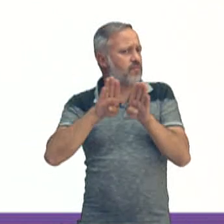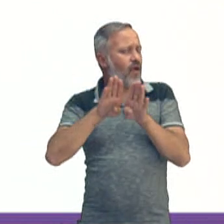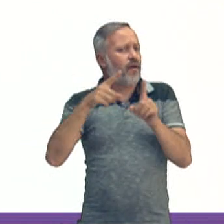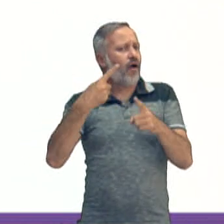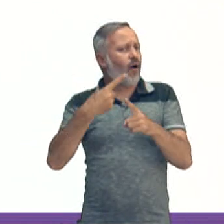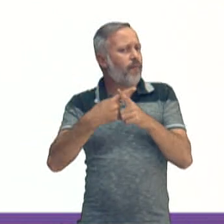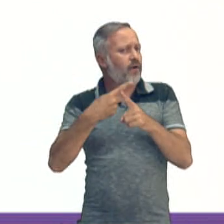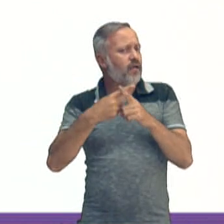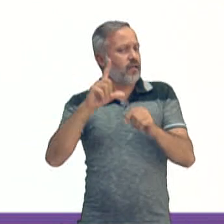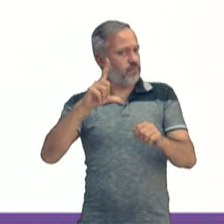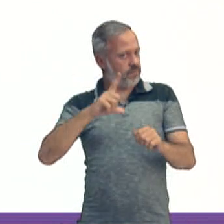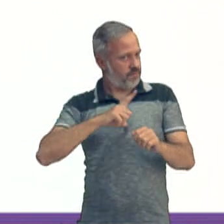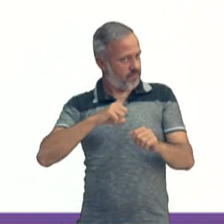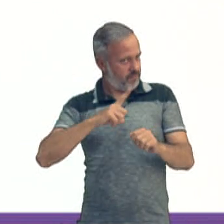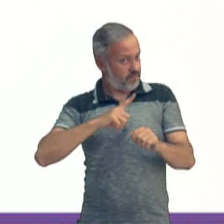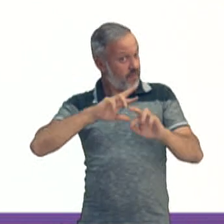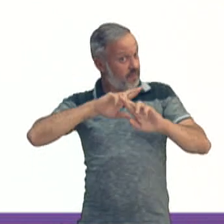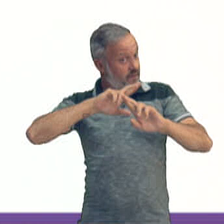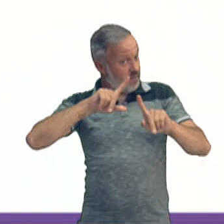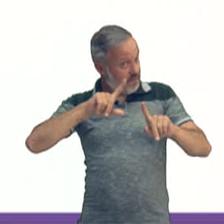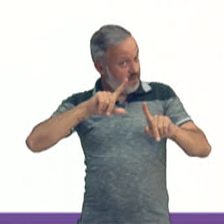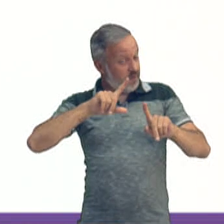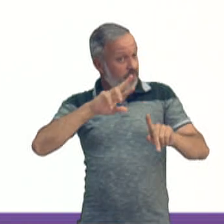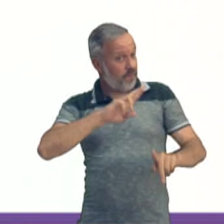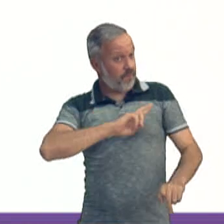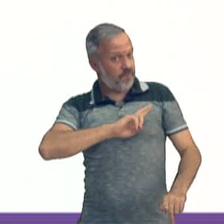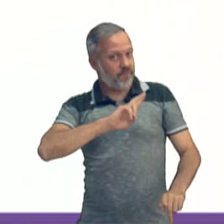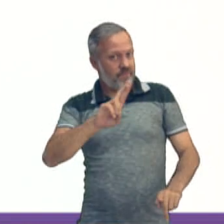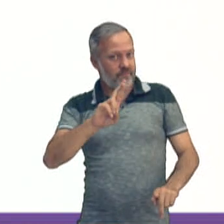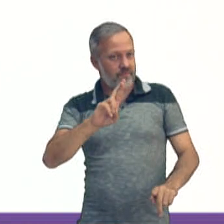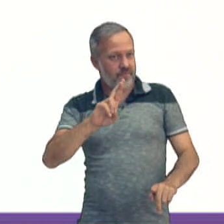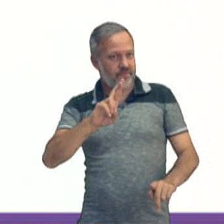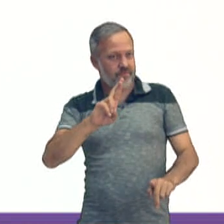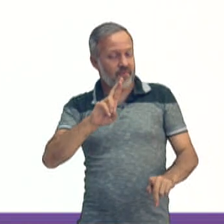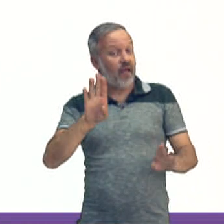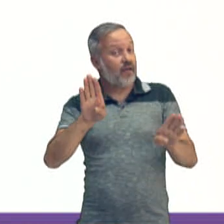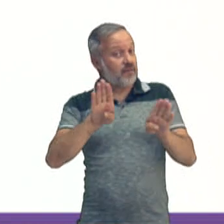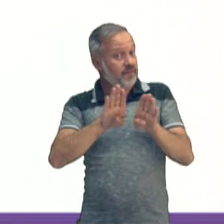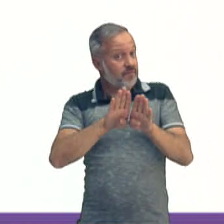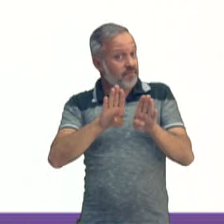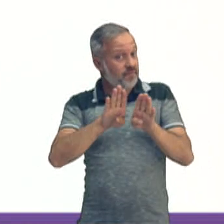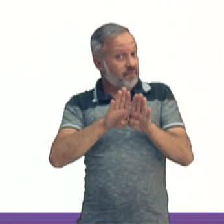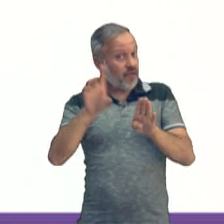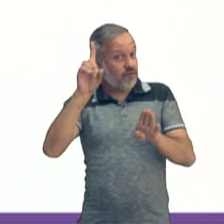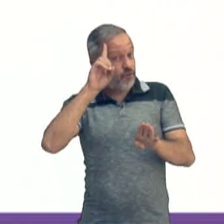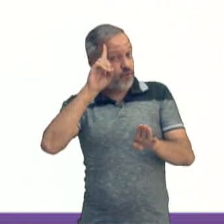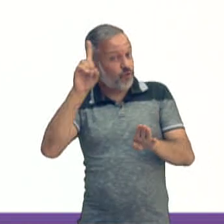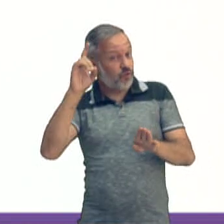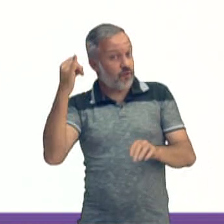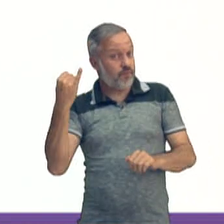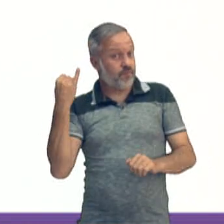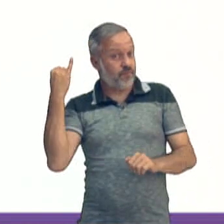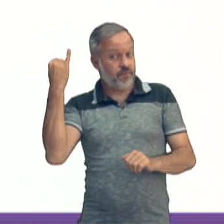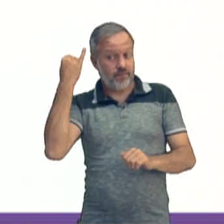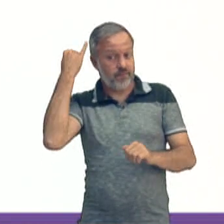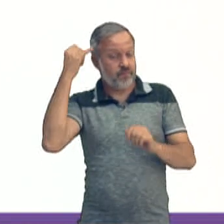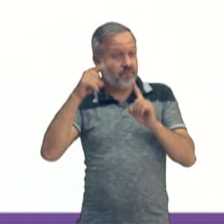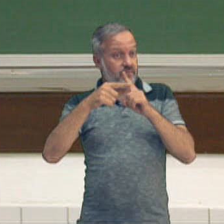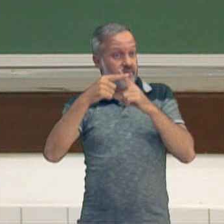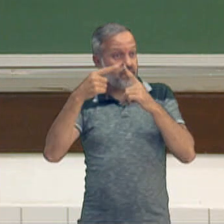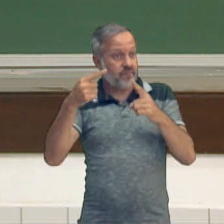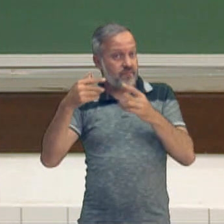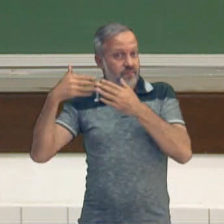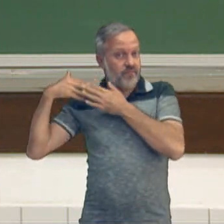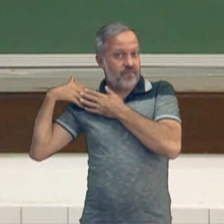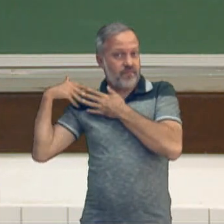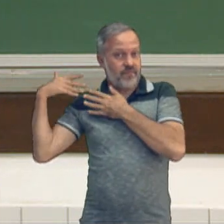calendários nas diferentes religiões, como forma de registro tanto das datas importantes como também da